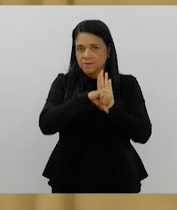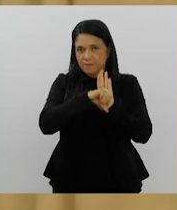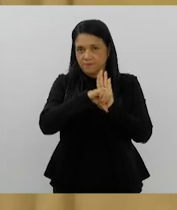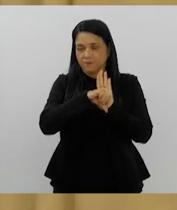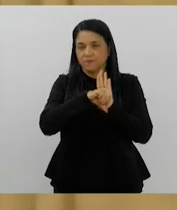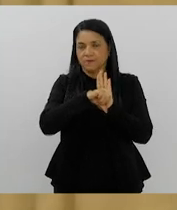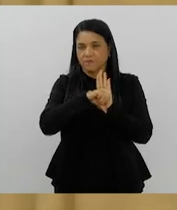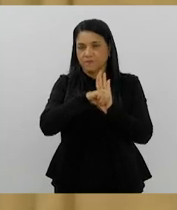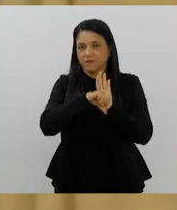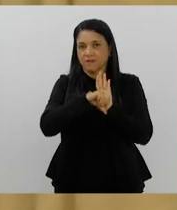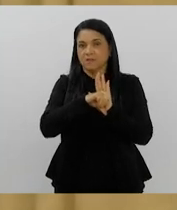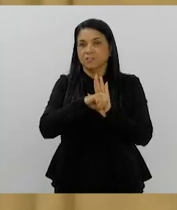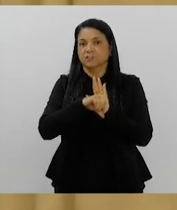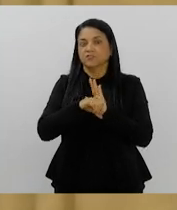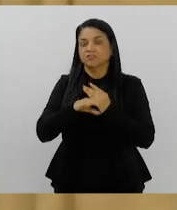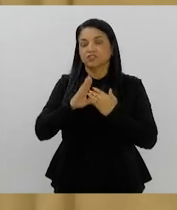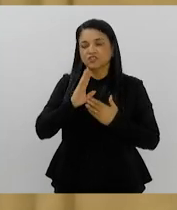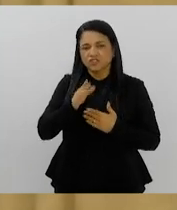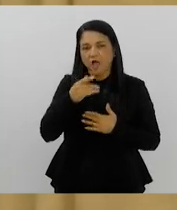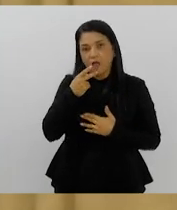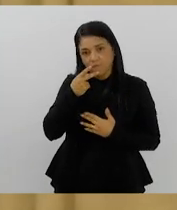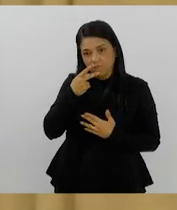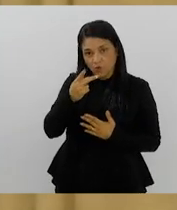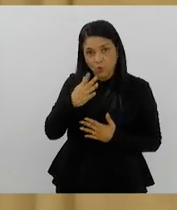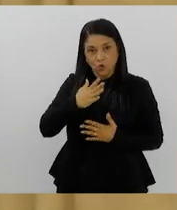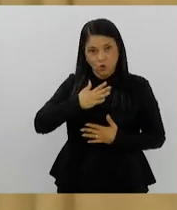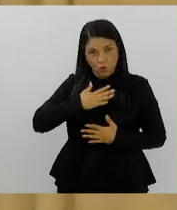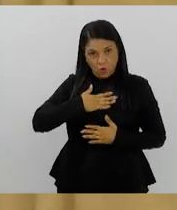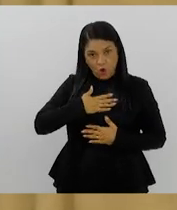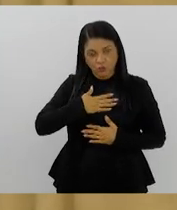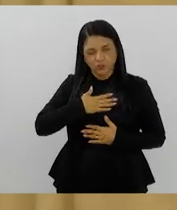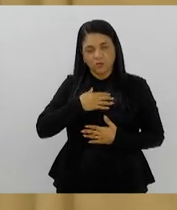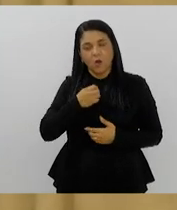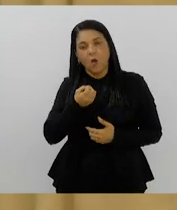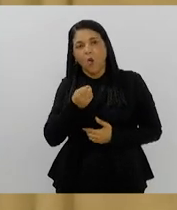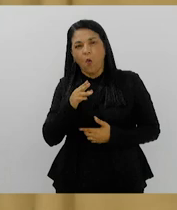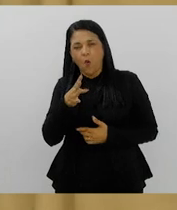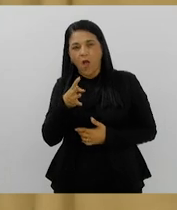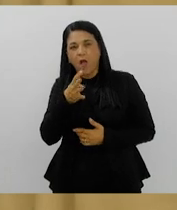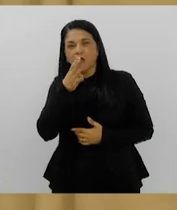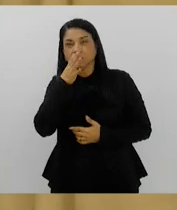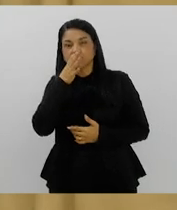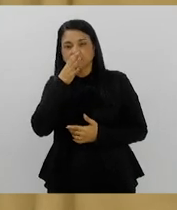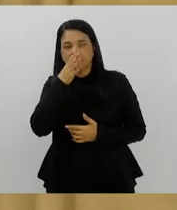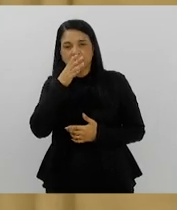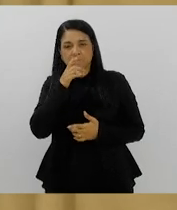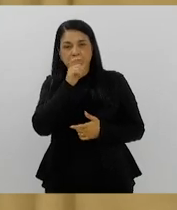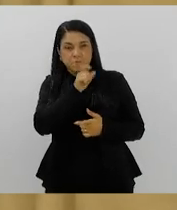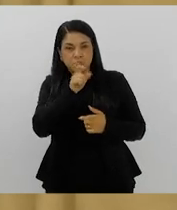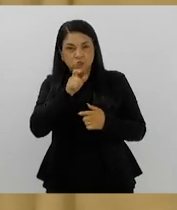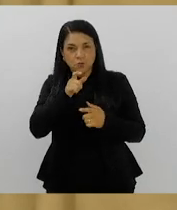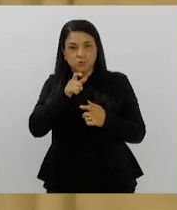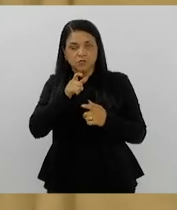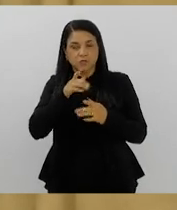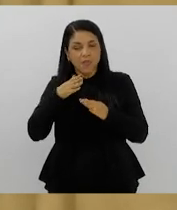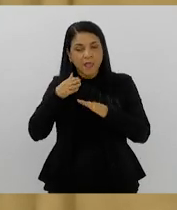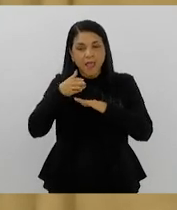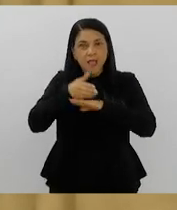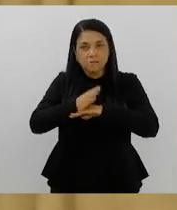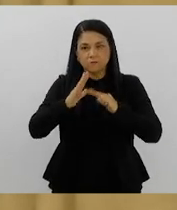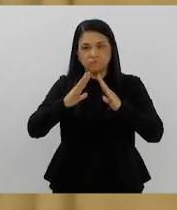mencionou gostar ou admirar atacantes de escola, de eventos